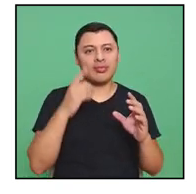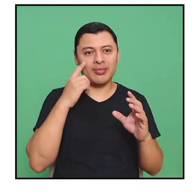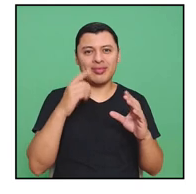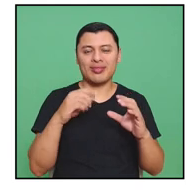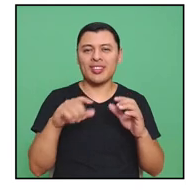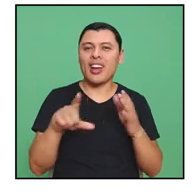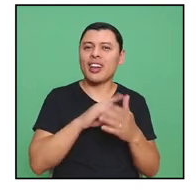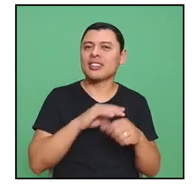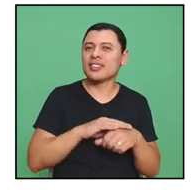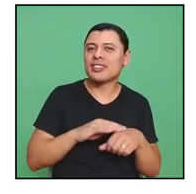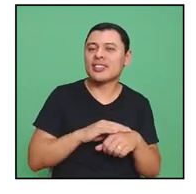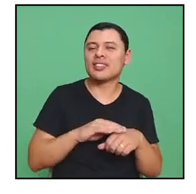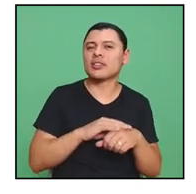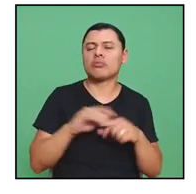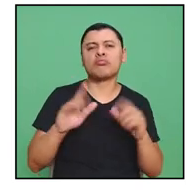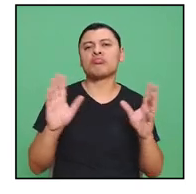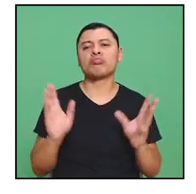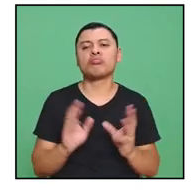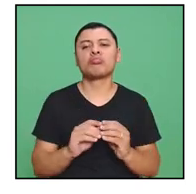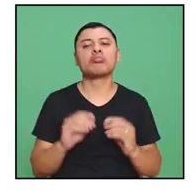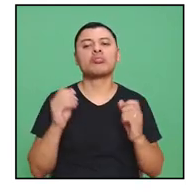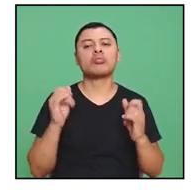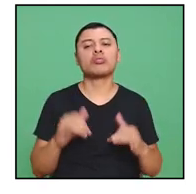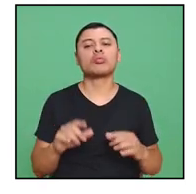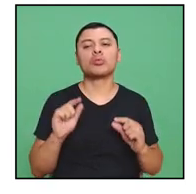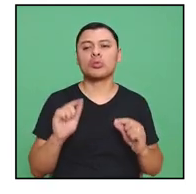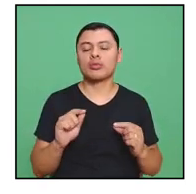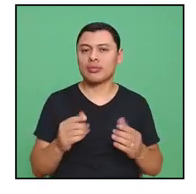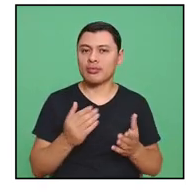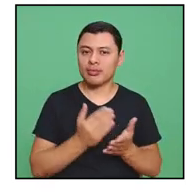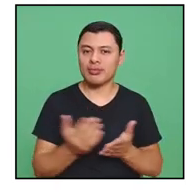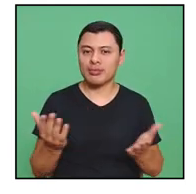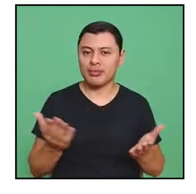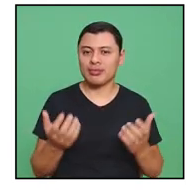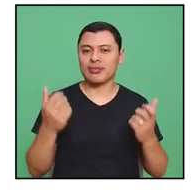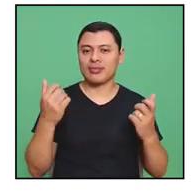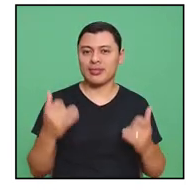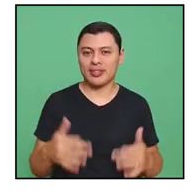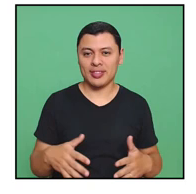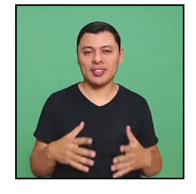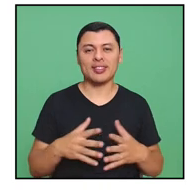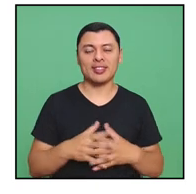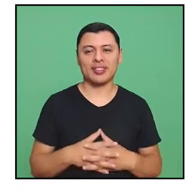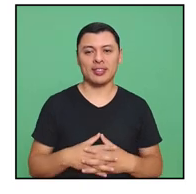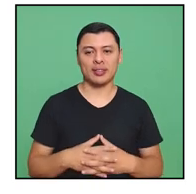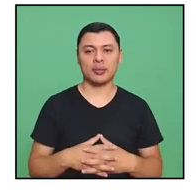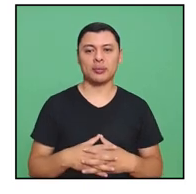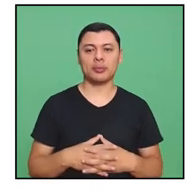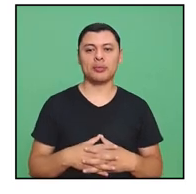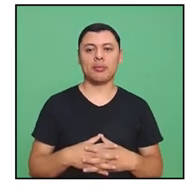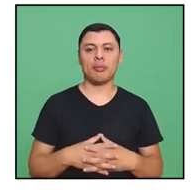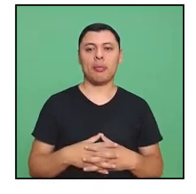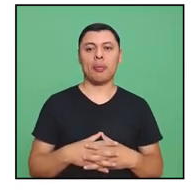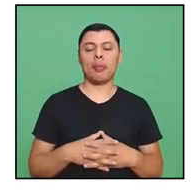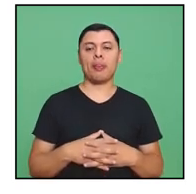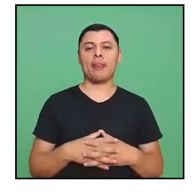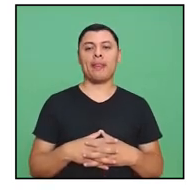sobre esse trabalho para a gente começar e entrar na discussão. Sim,